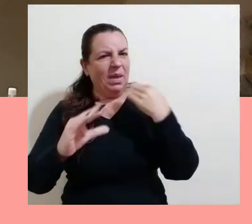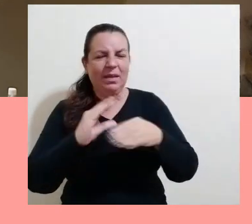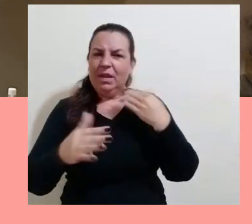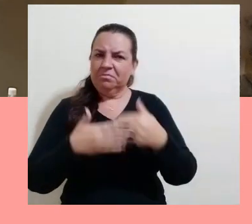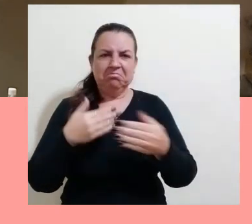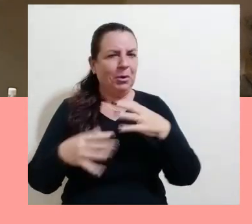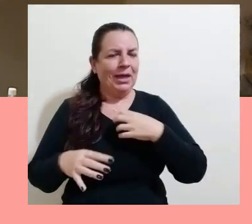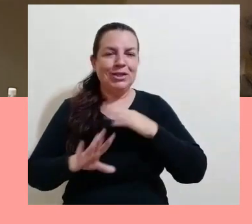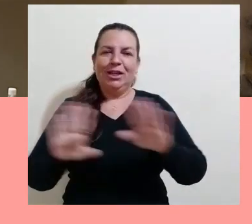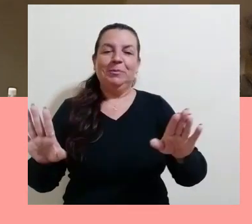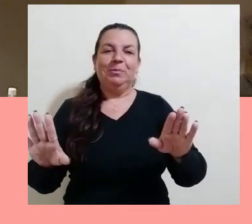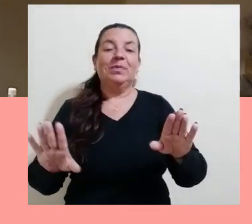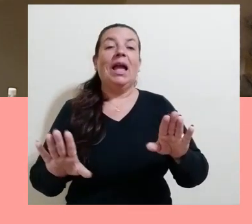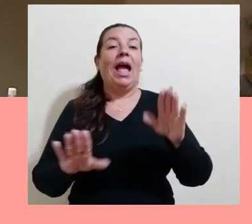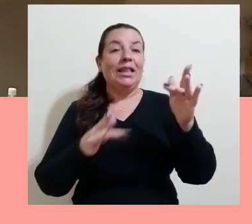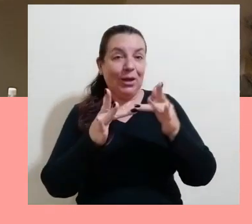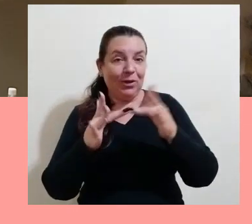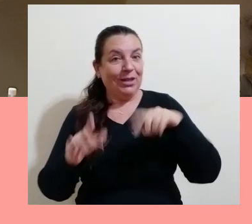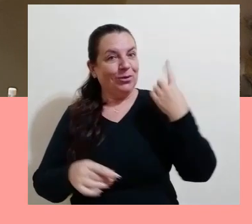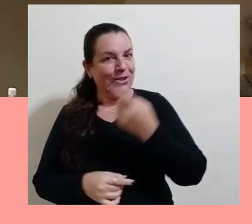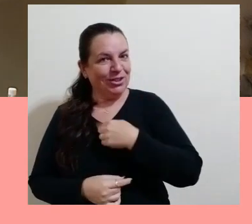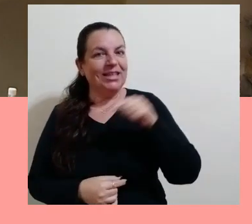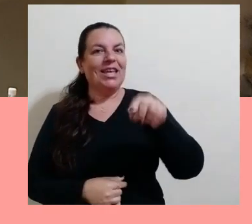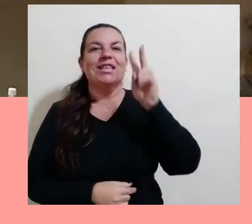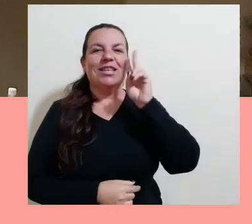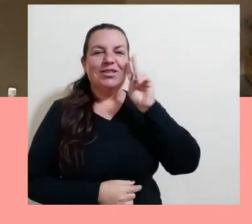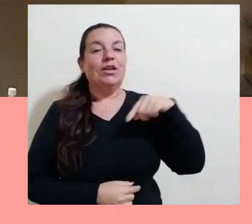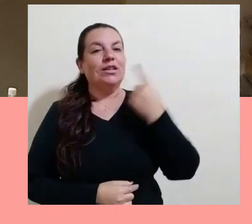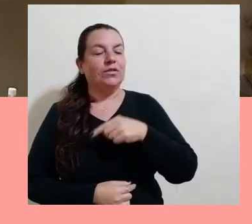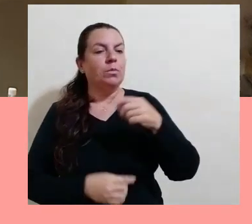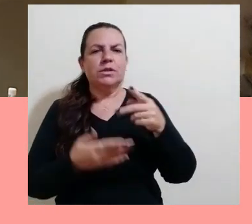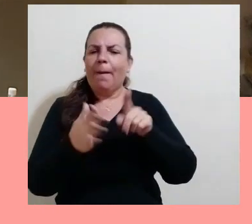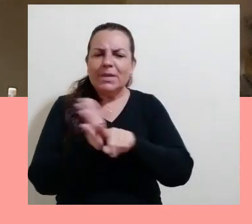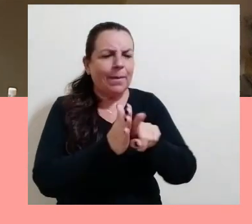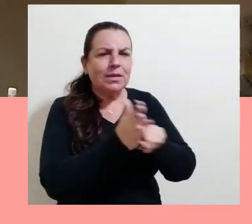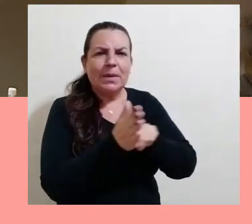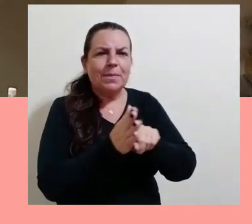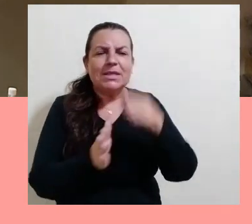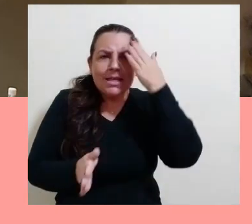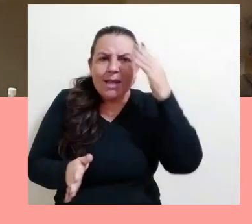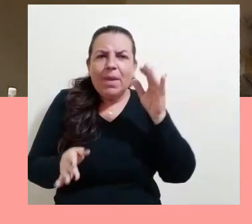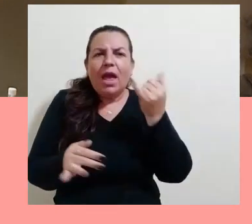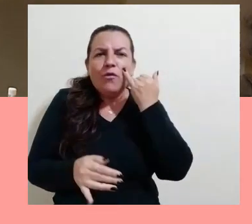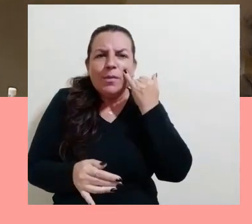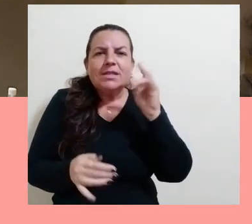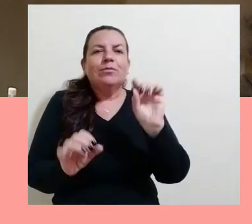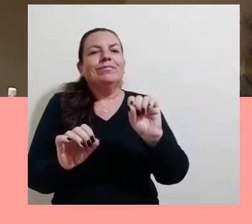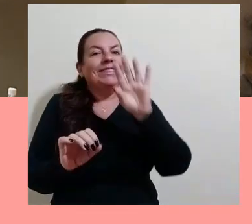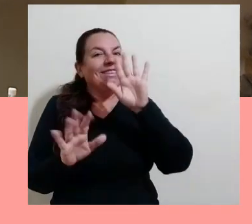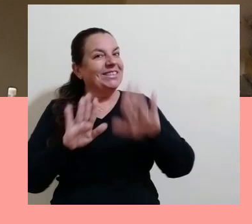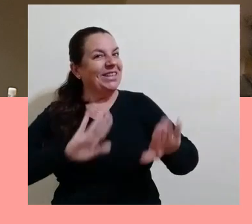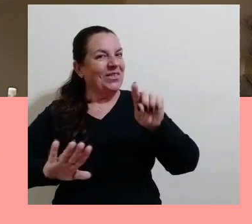manda comenta aqui embaixo no vídeo também enfim entre em contato com a gente que essa história a gente vai trás vai pesquisar vai buscar informação